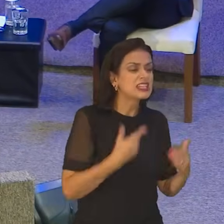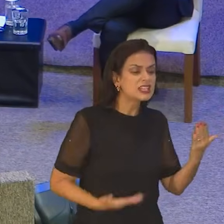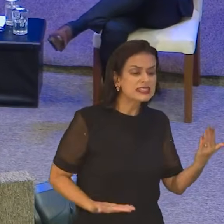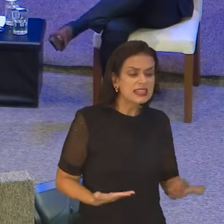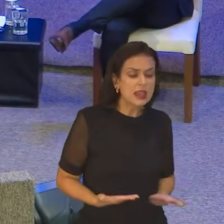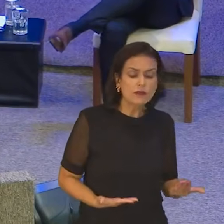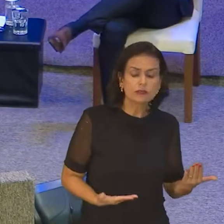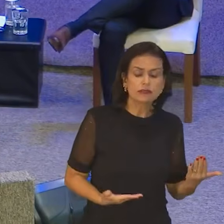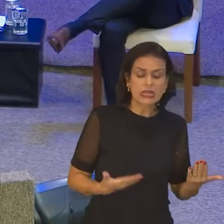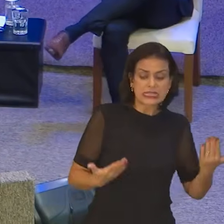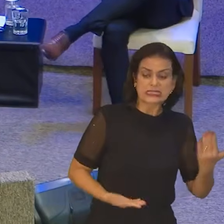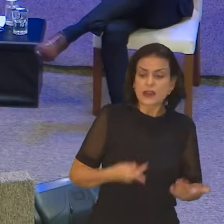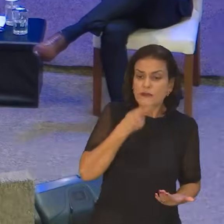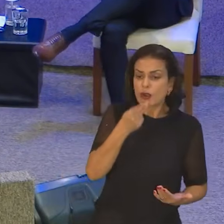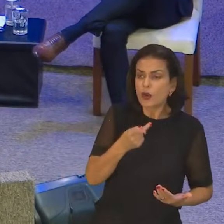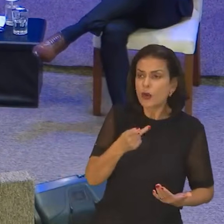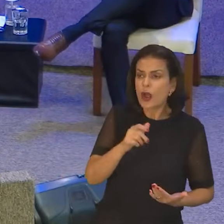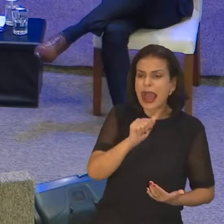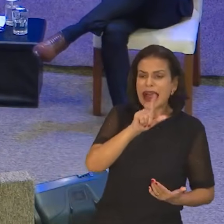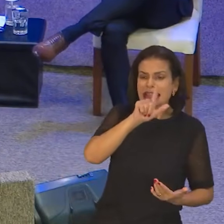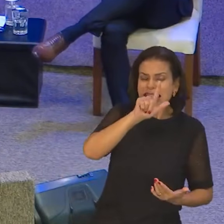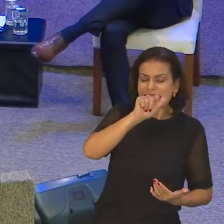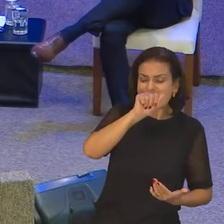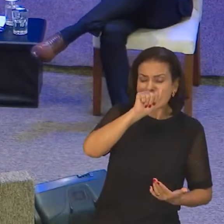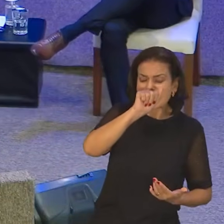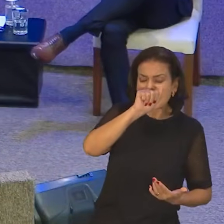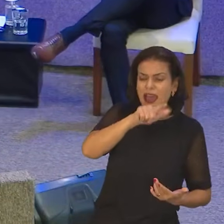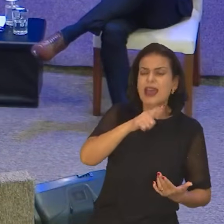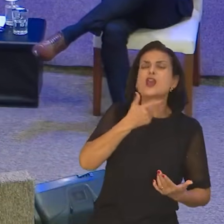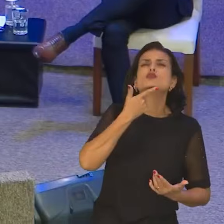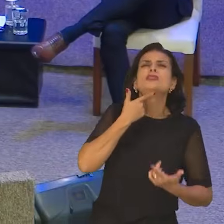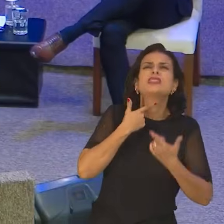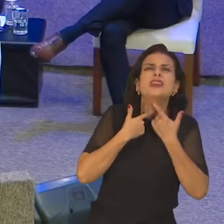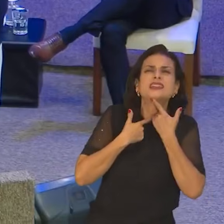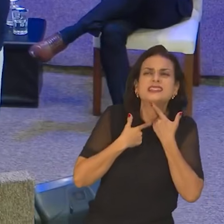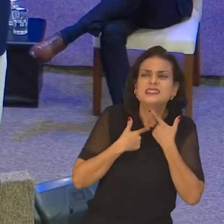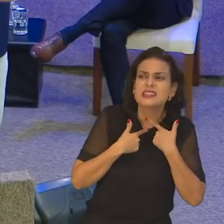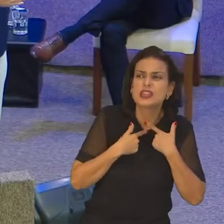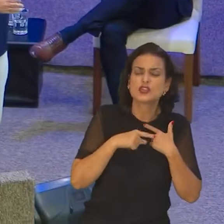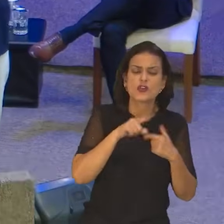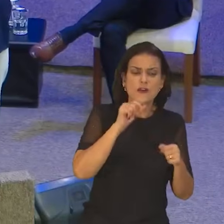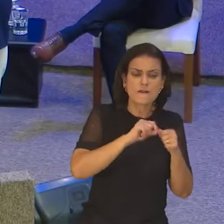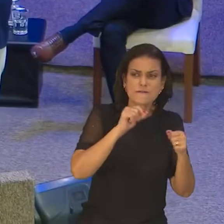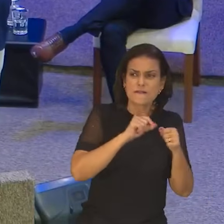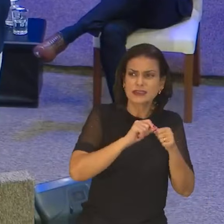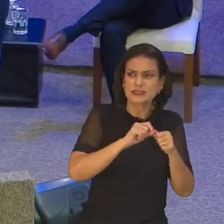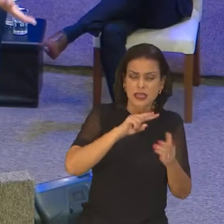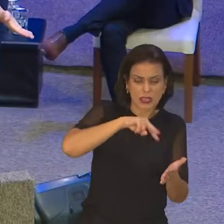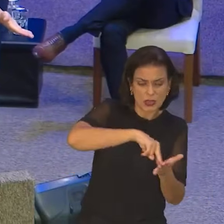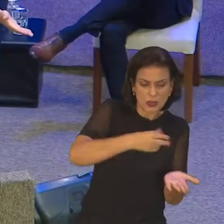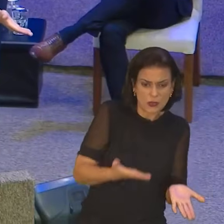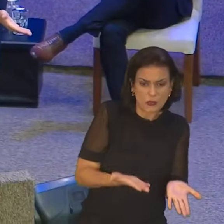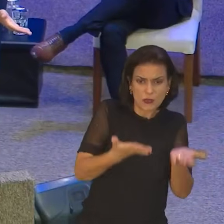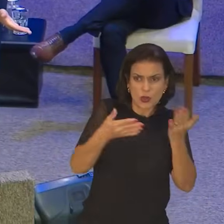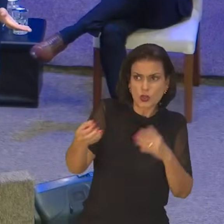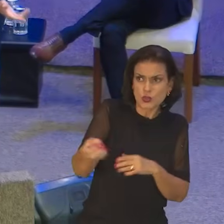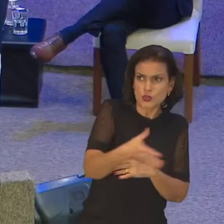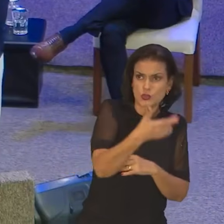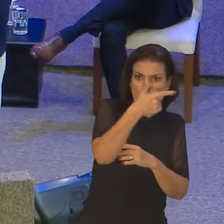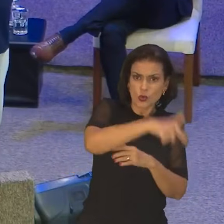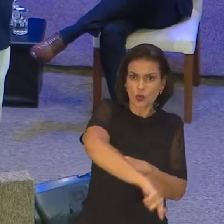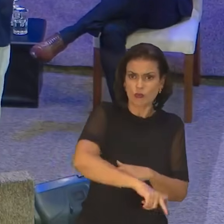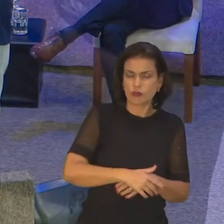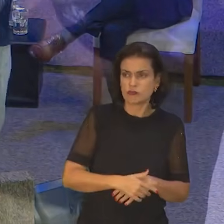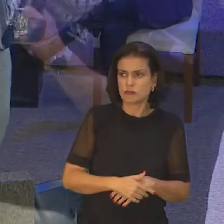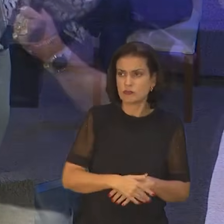o servo disse: Senhor Allah, eu desejo que você me faz ressuscitar de novo, para